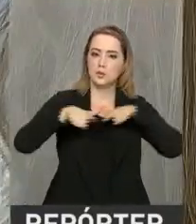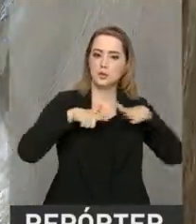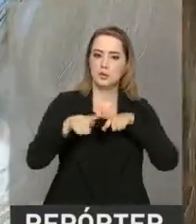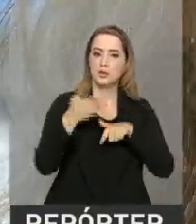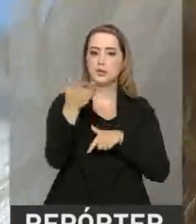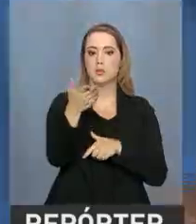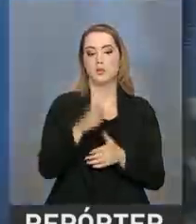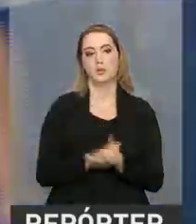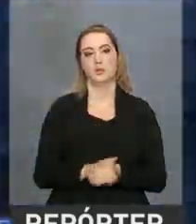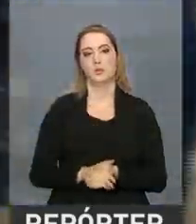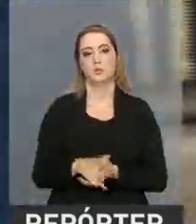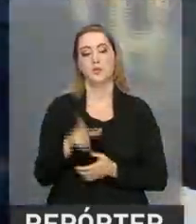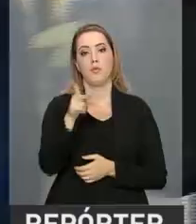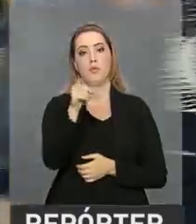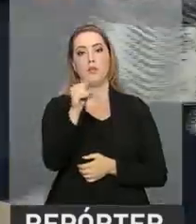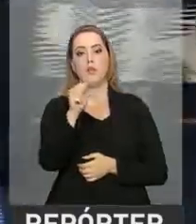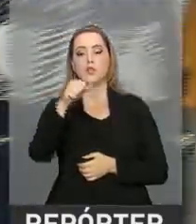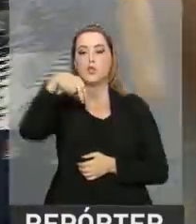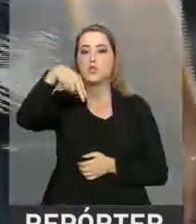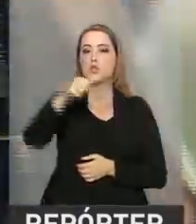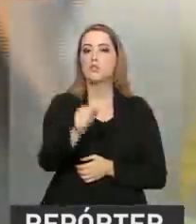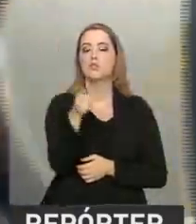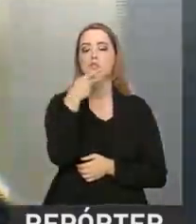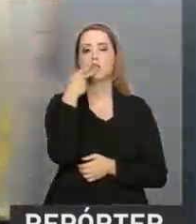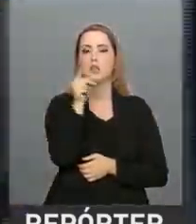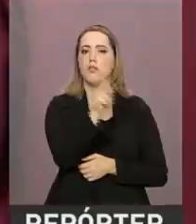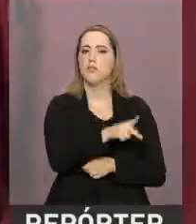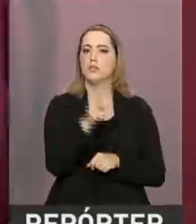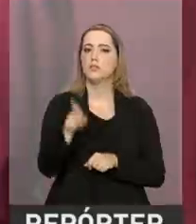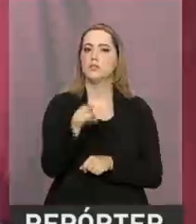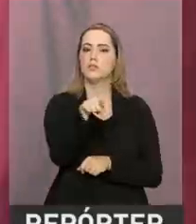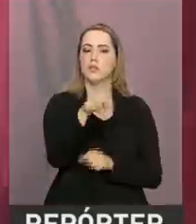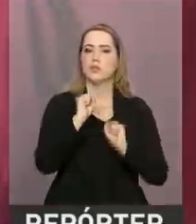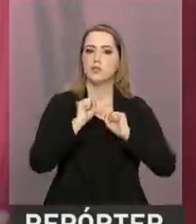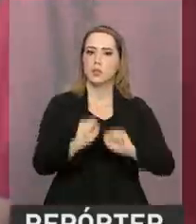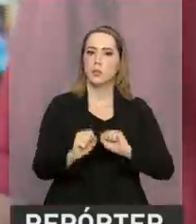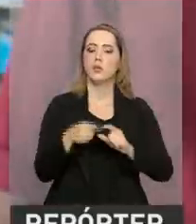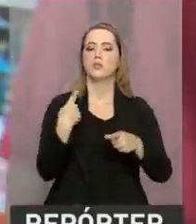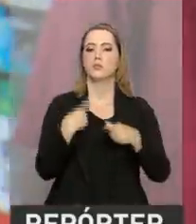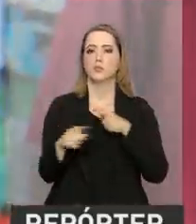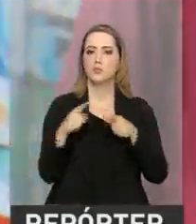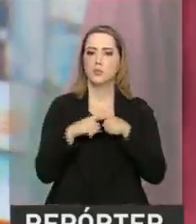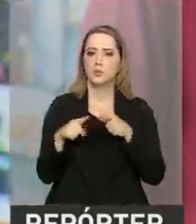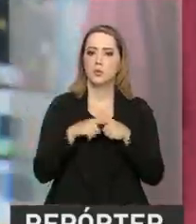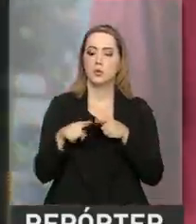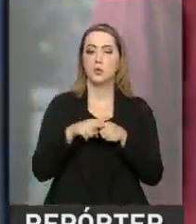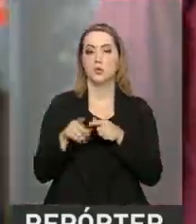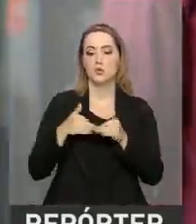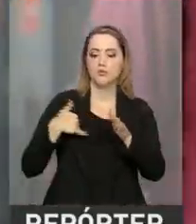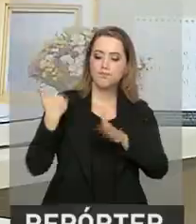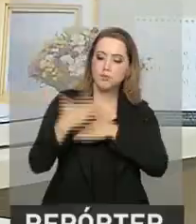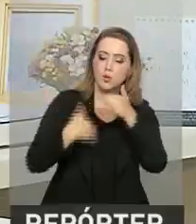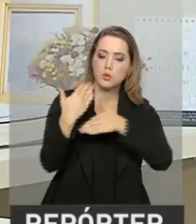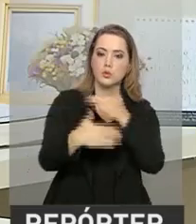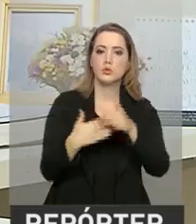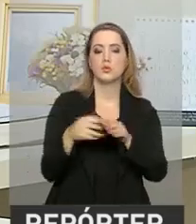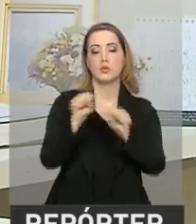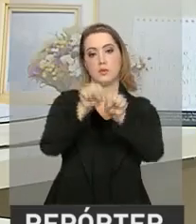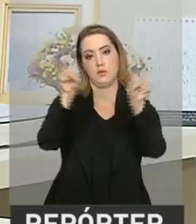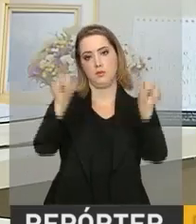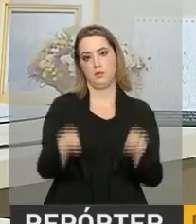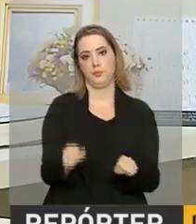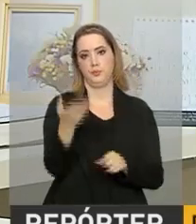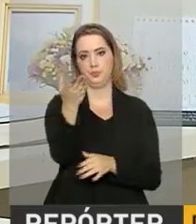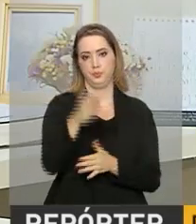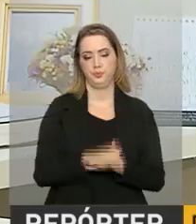Diana Vaz de Lima, esse tipo de aposentadoria por tempo de contribuição pode comprometer a sustentabilidade do sistema. Esse